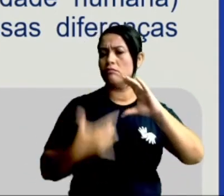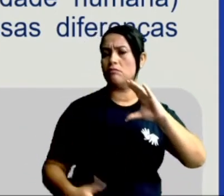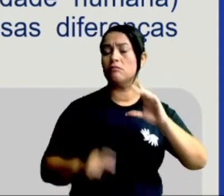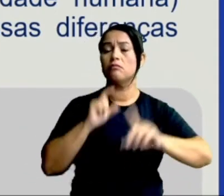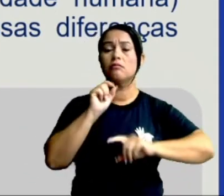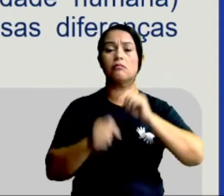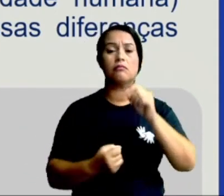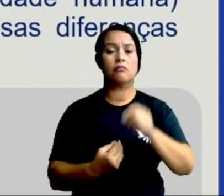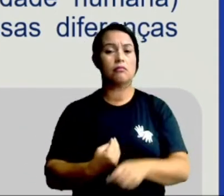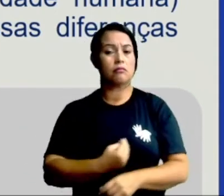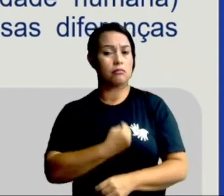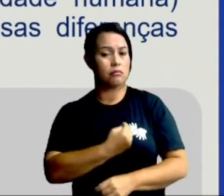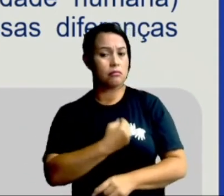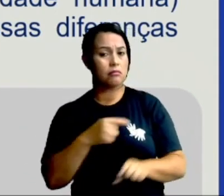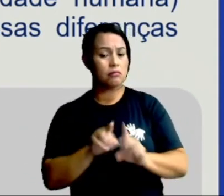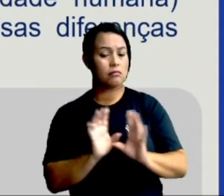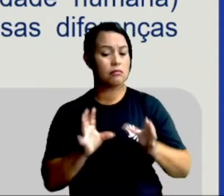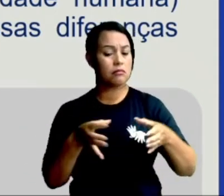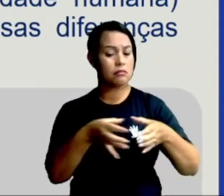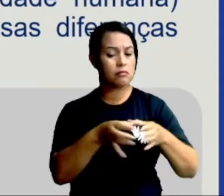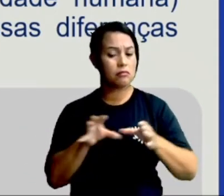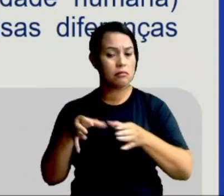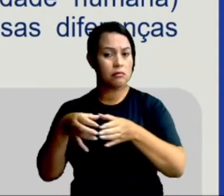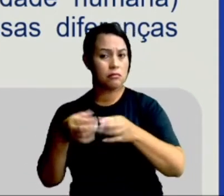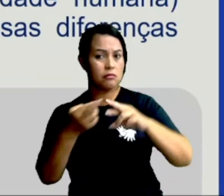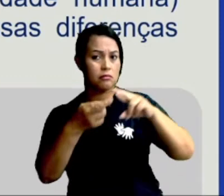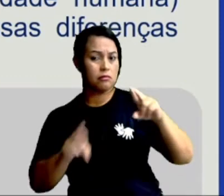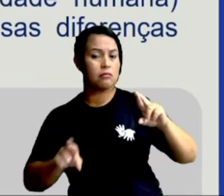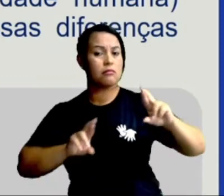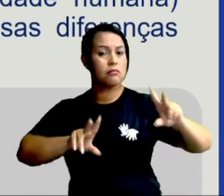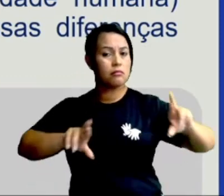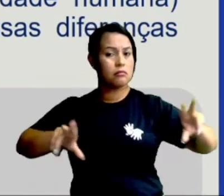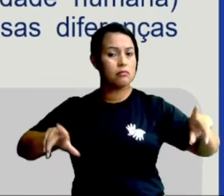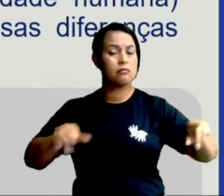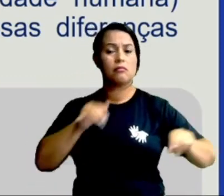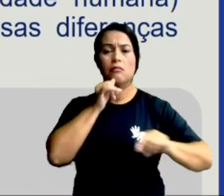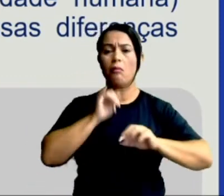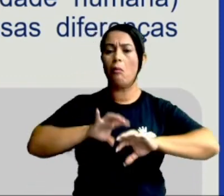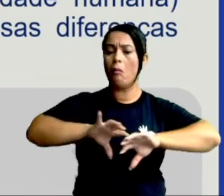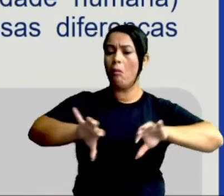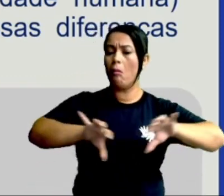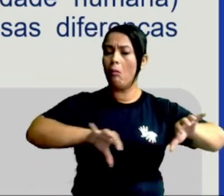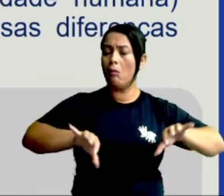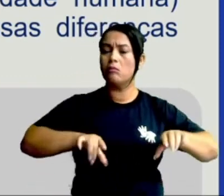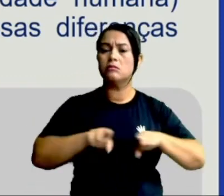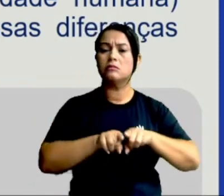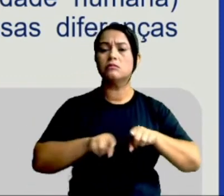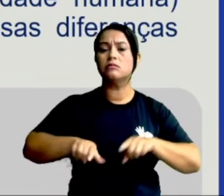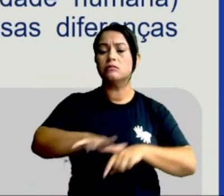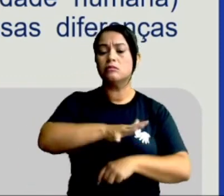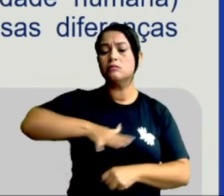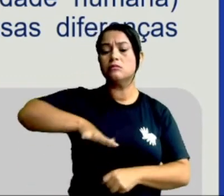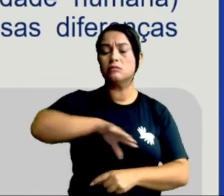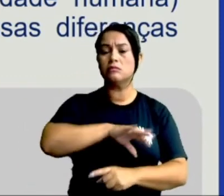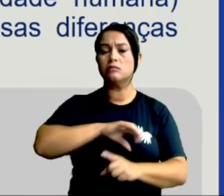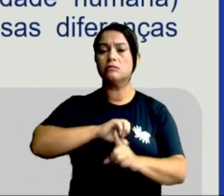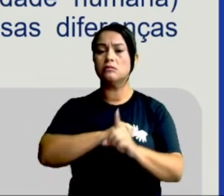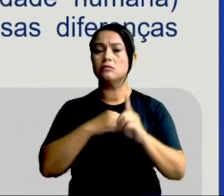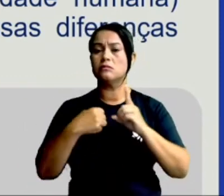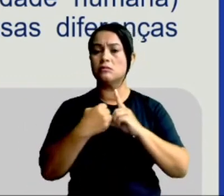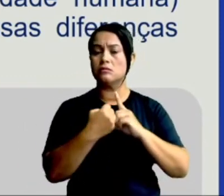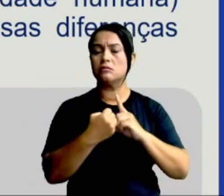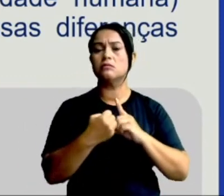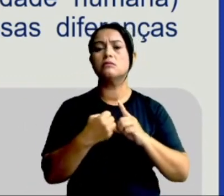pela existência de grupos religiosos diferenciados, coexistentes no mesmo espaço social, onde há